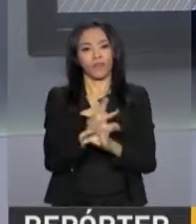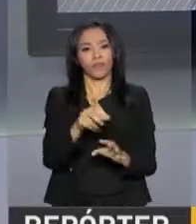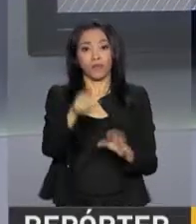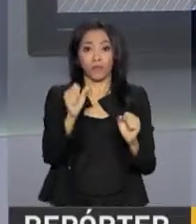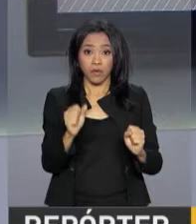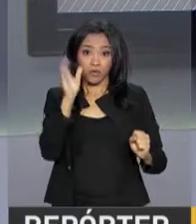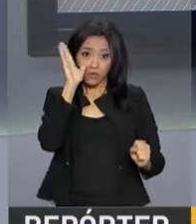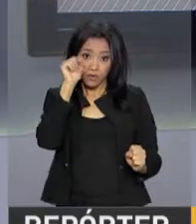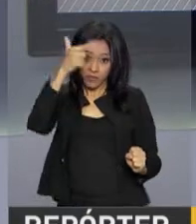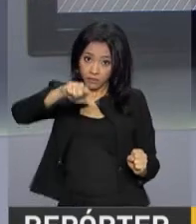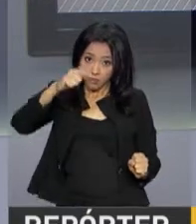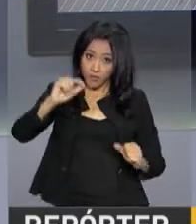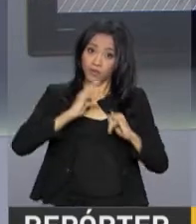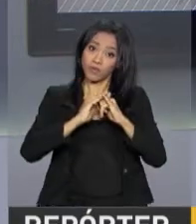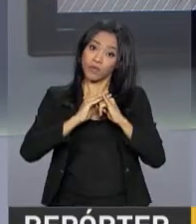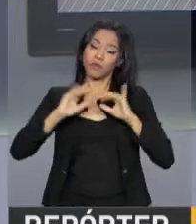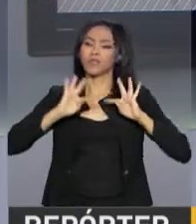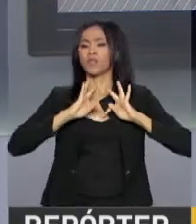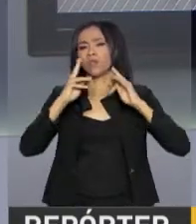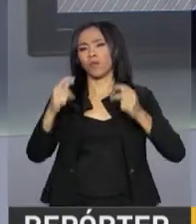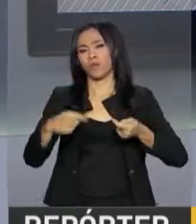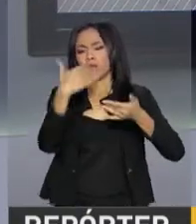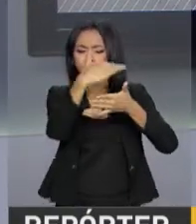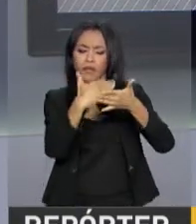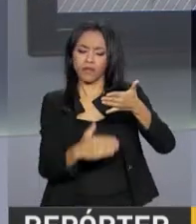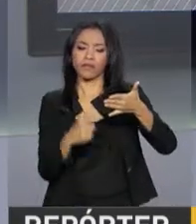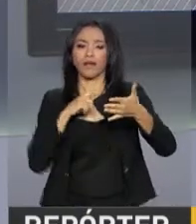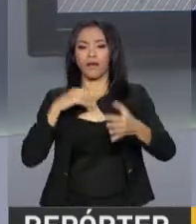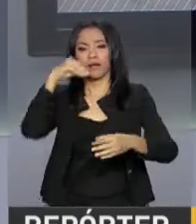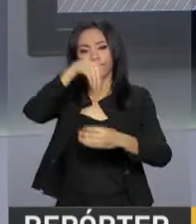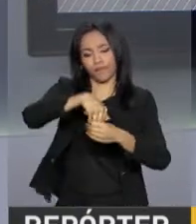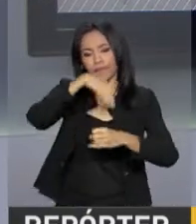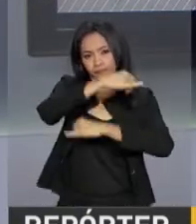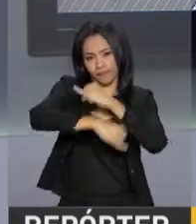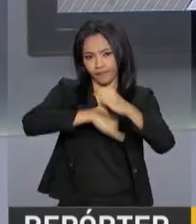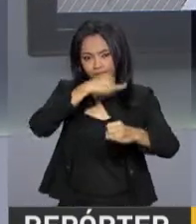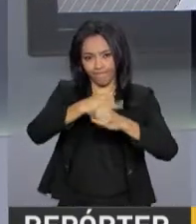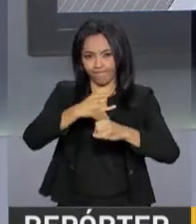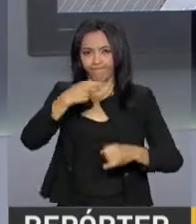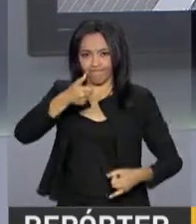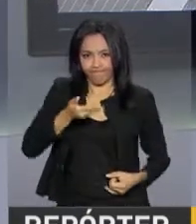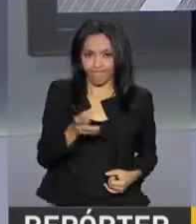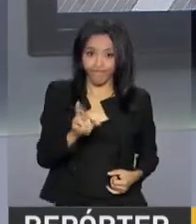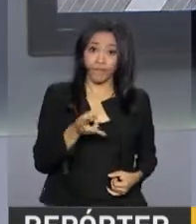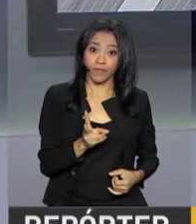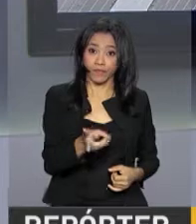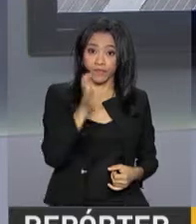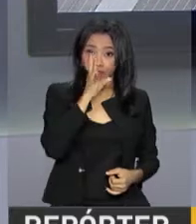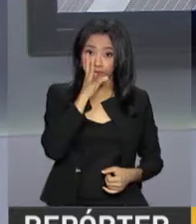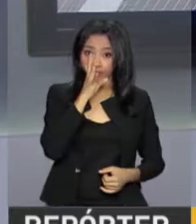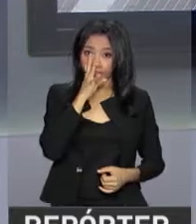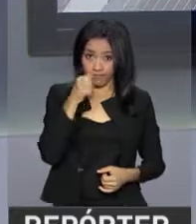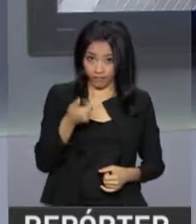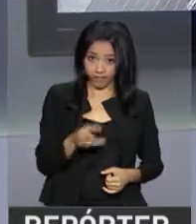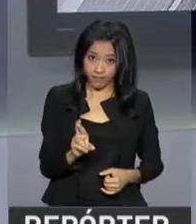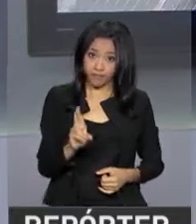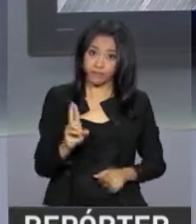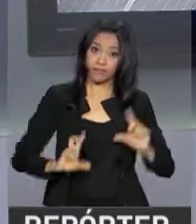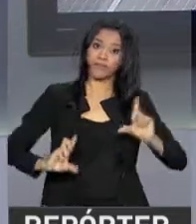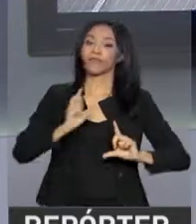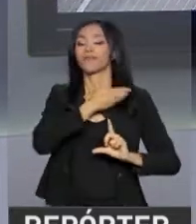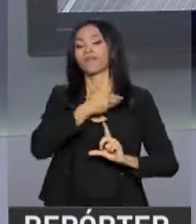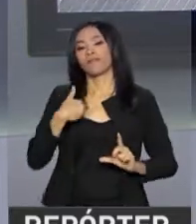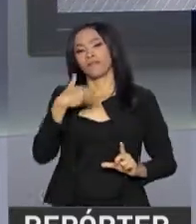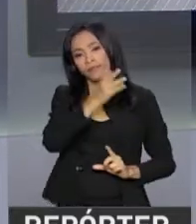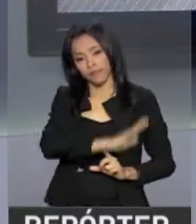rever as reportagens no YouTube. E toda a nossa programação também está na página da NBR na internet. Continue com a gente na NBR,